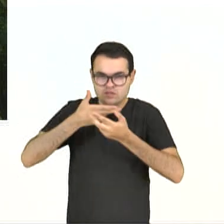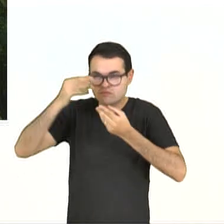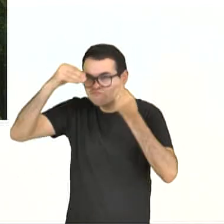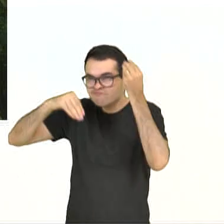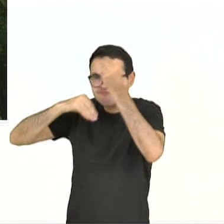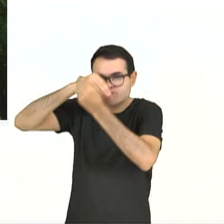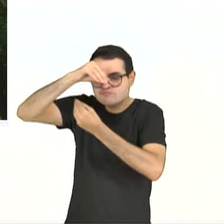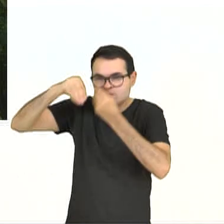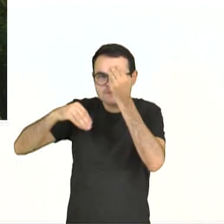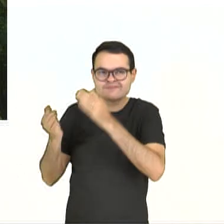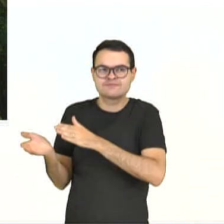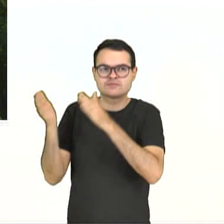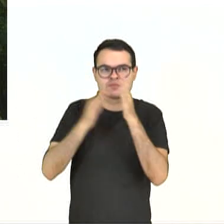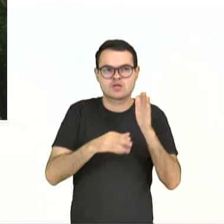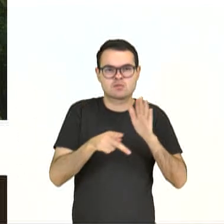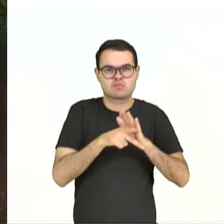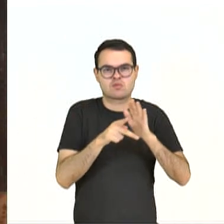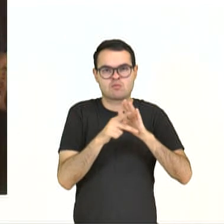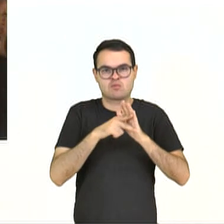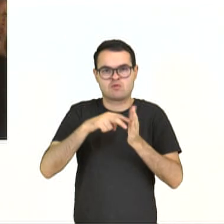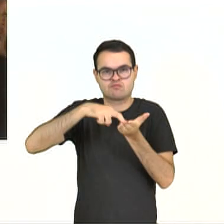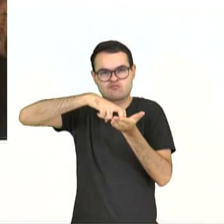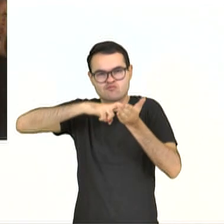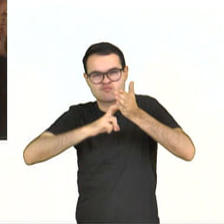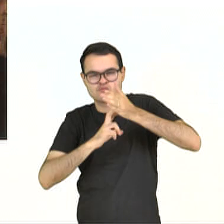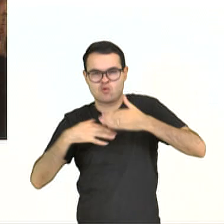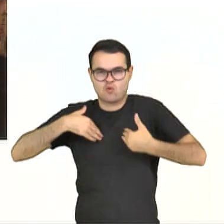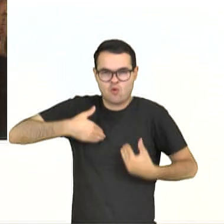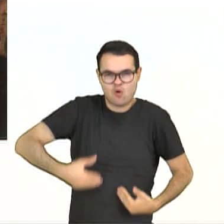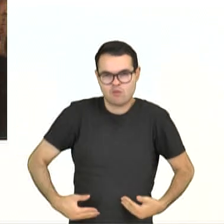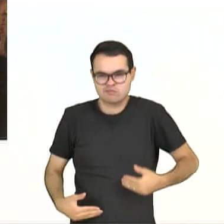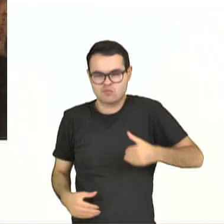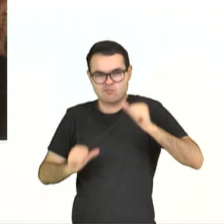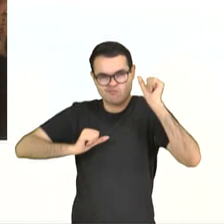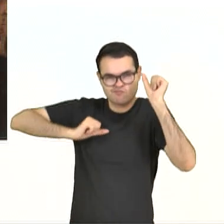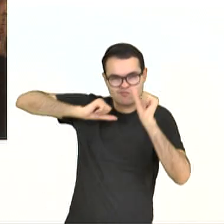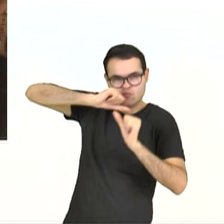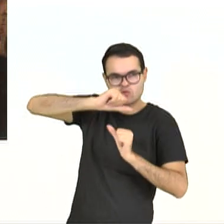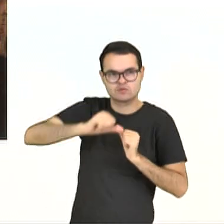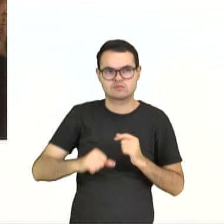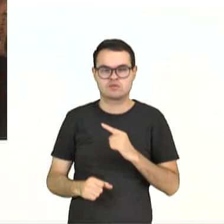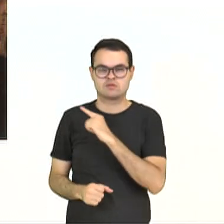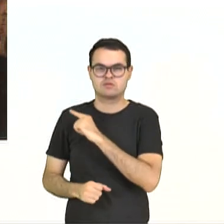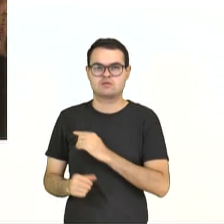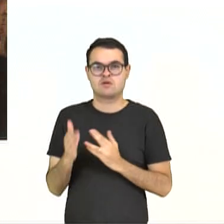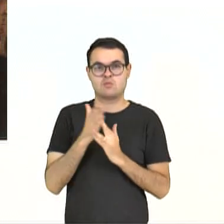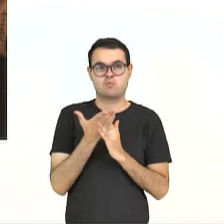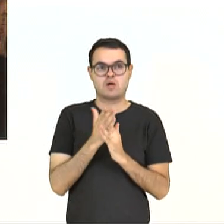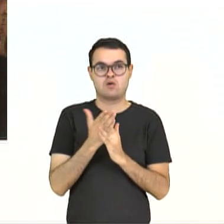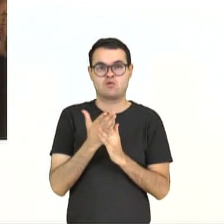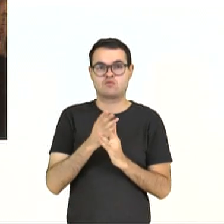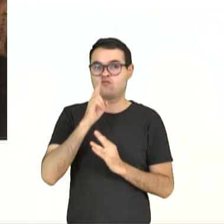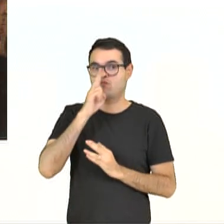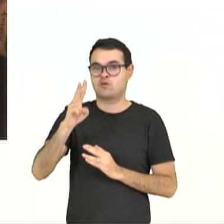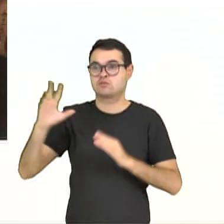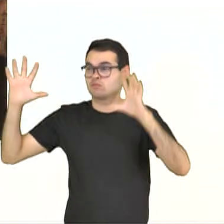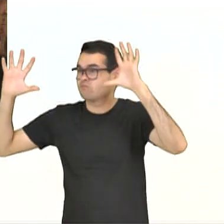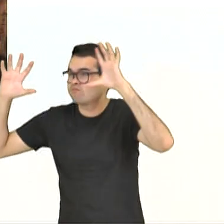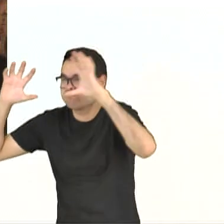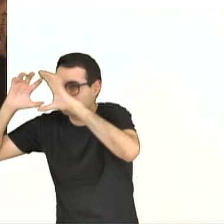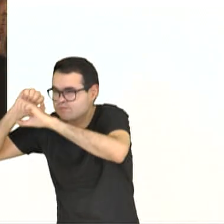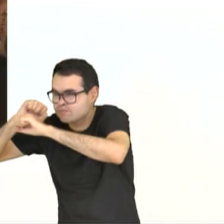de contorcionismo, tá? E no Barroco a gente tem, olha o contraste forte de luz e sombra e o emocional.